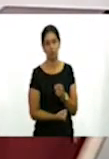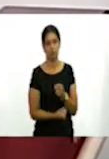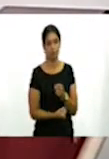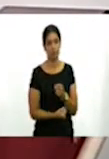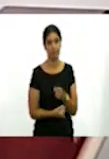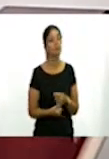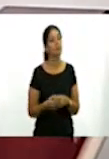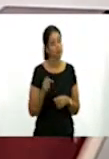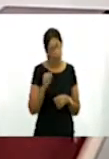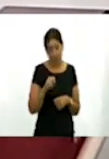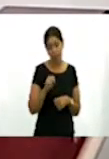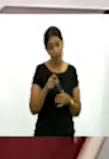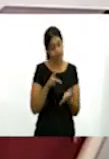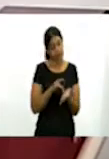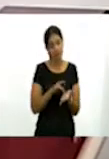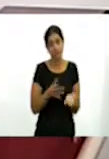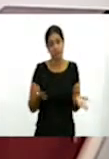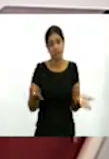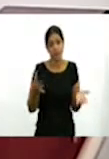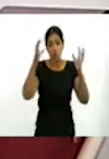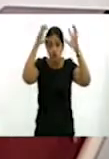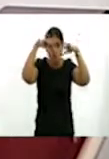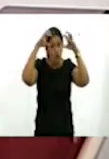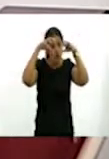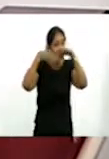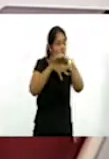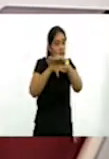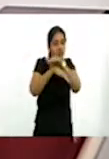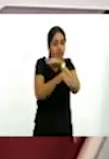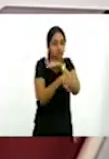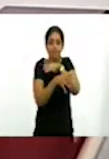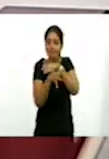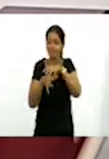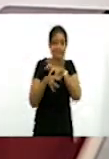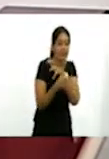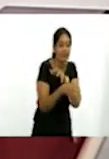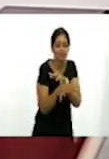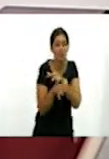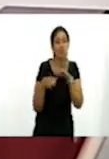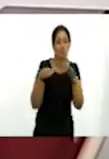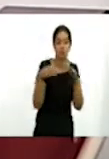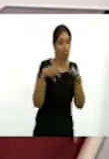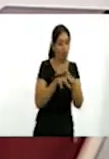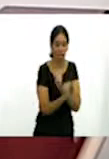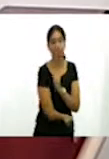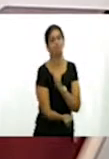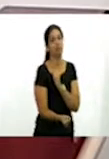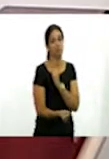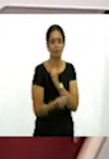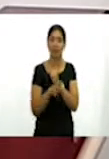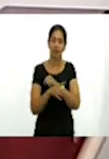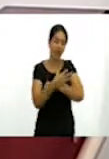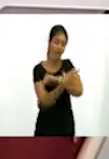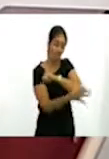essa é a realidade eu acho ela procura uma saída ela tem e ela encontra então a falta dessa forma se você fizer